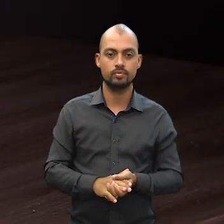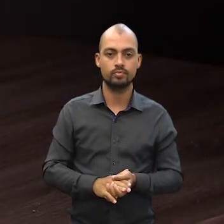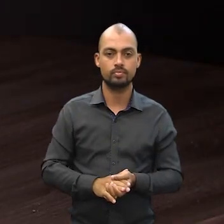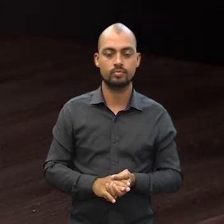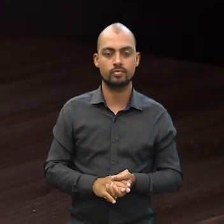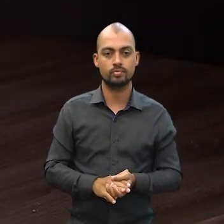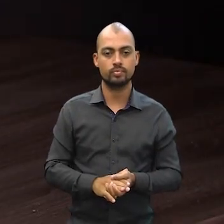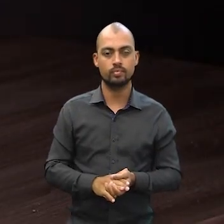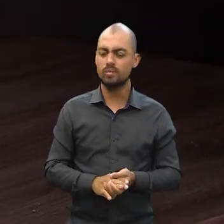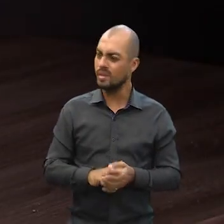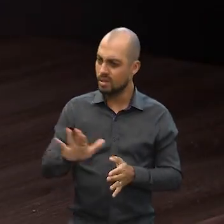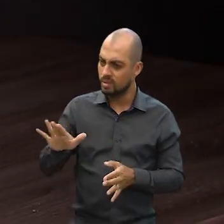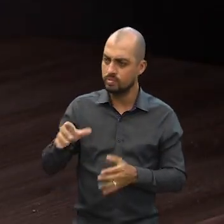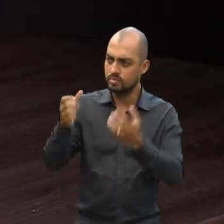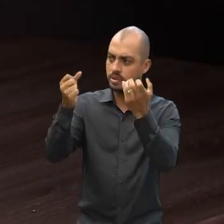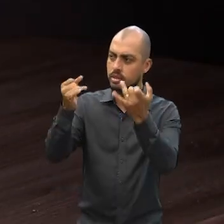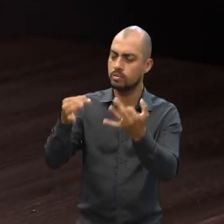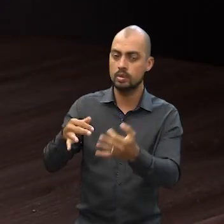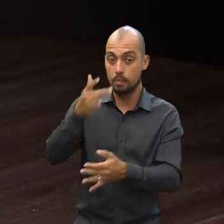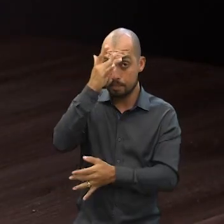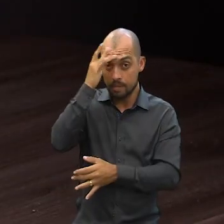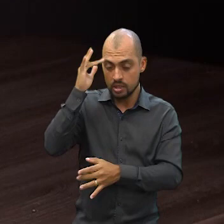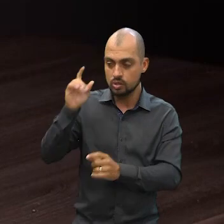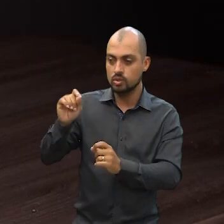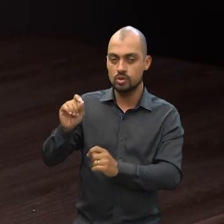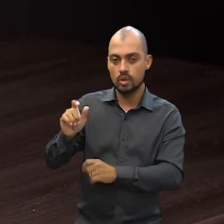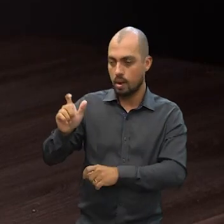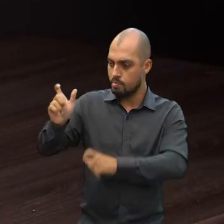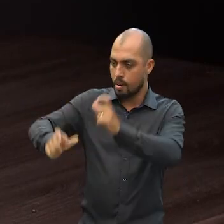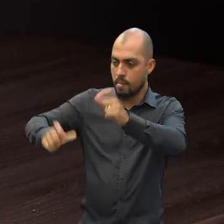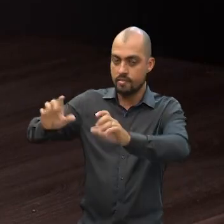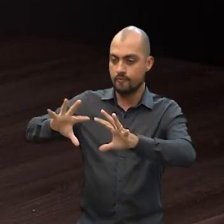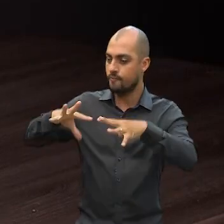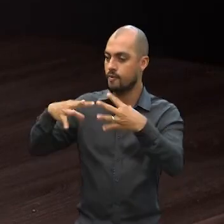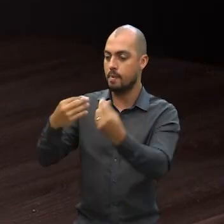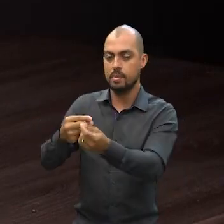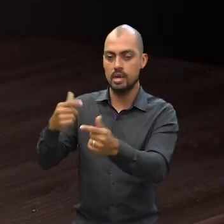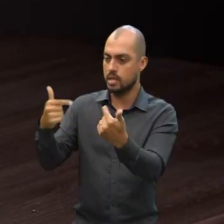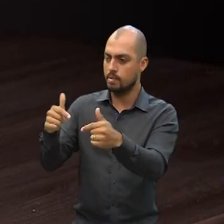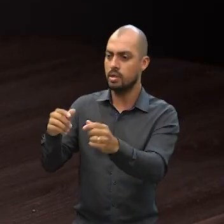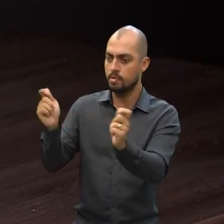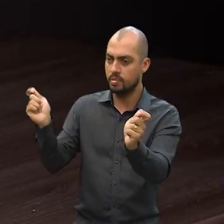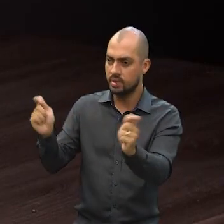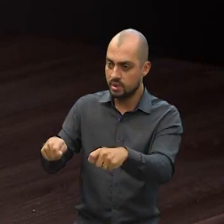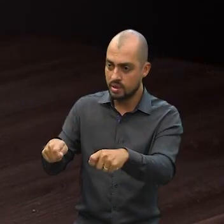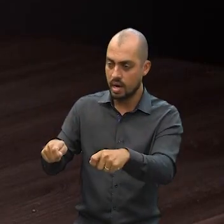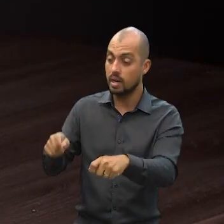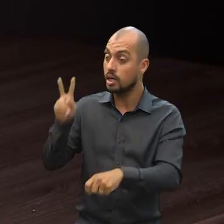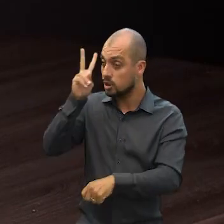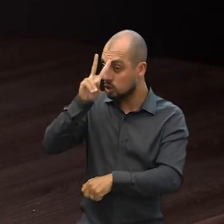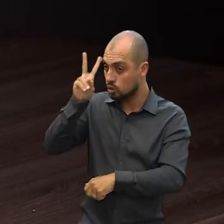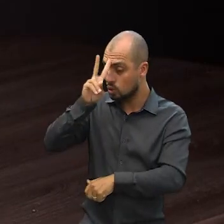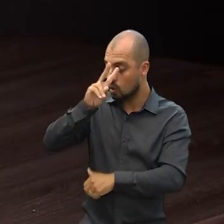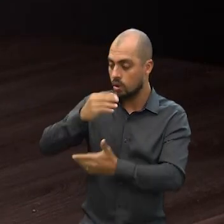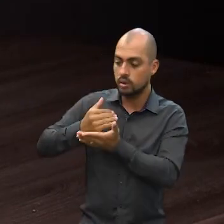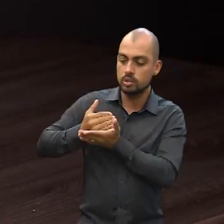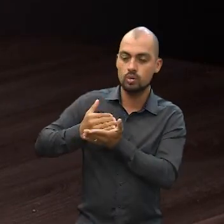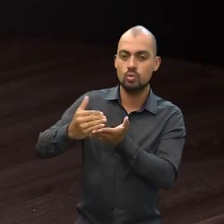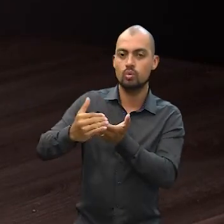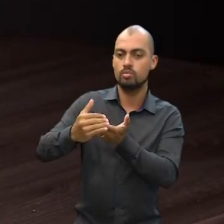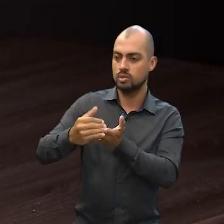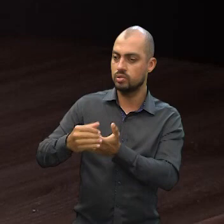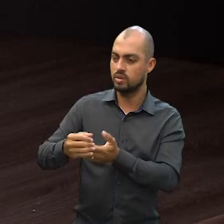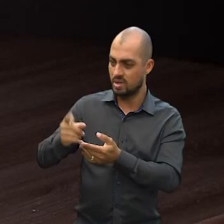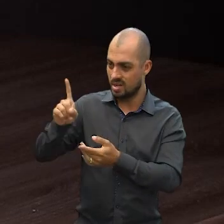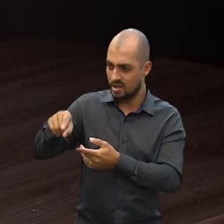você falou de pessoas da mesma família trabalhando, etc e tal. Parece que a sua história, o começo da sua empresa foi